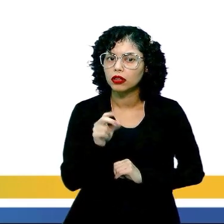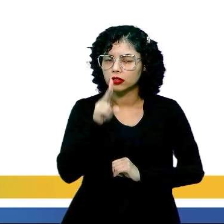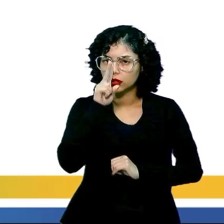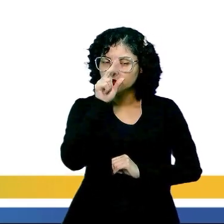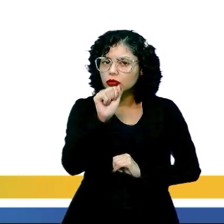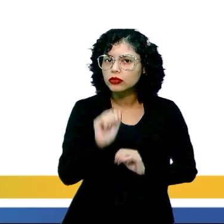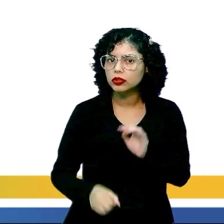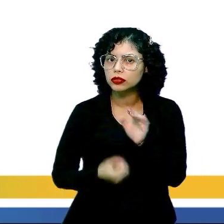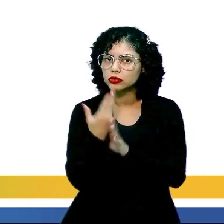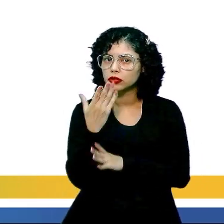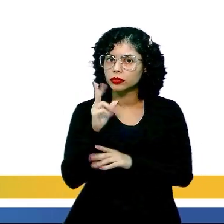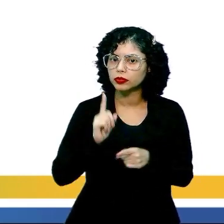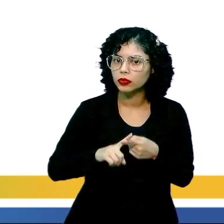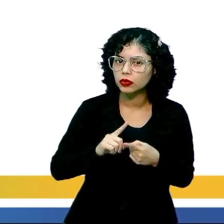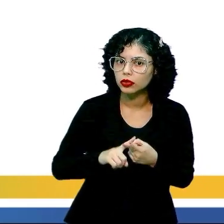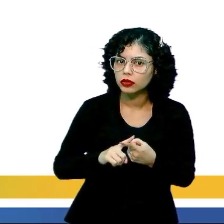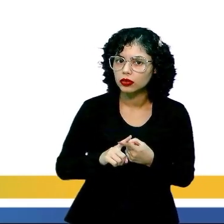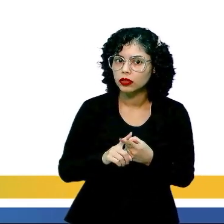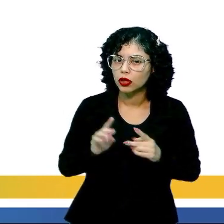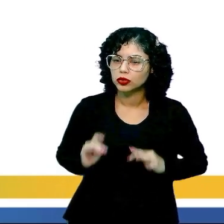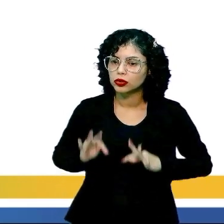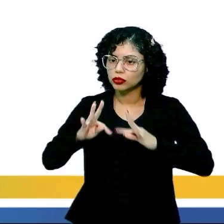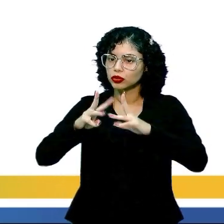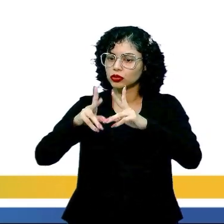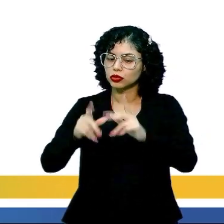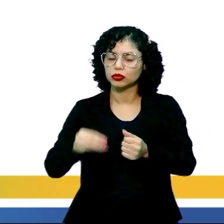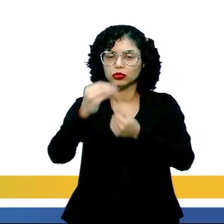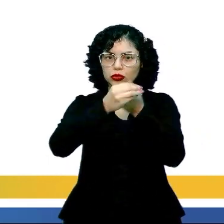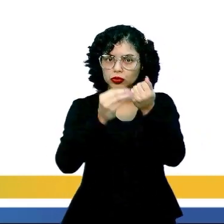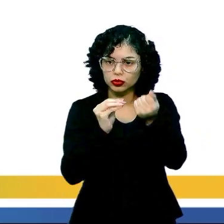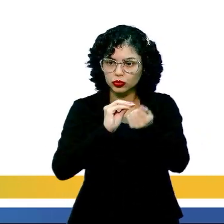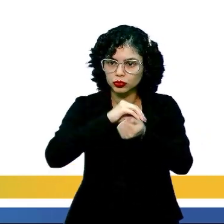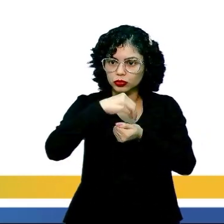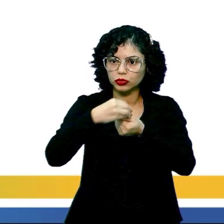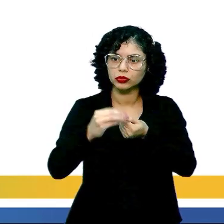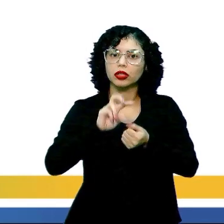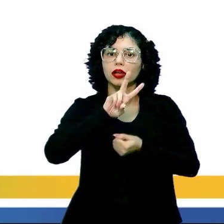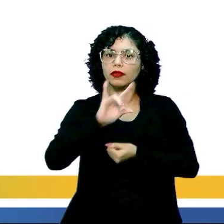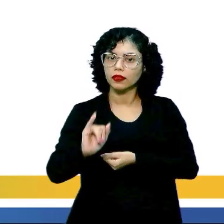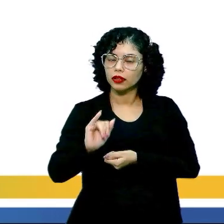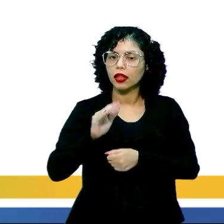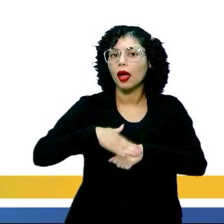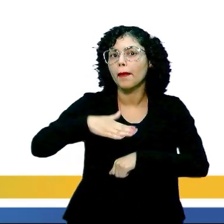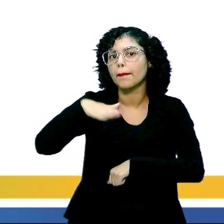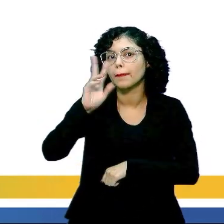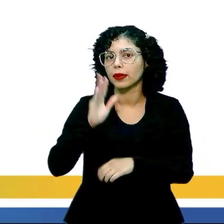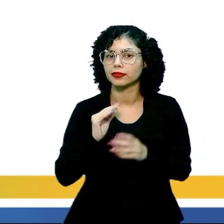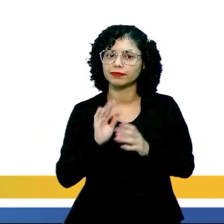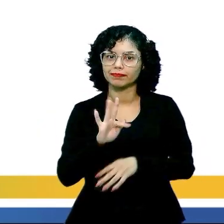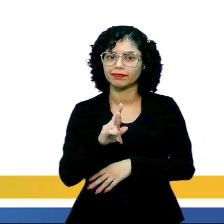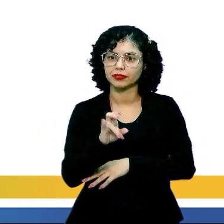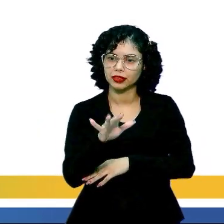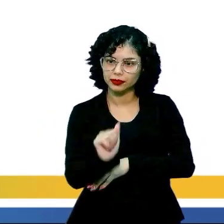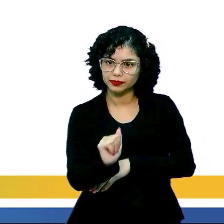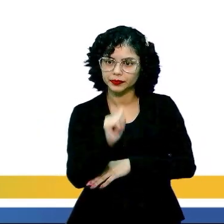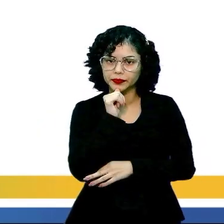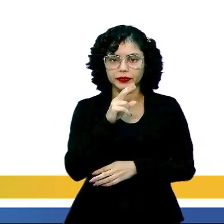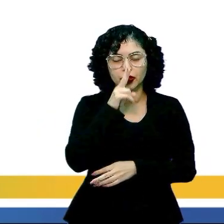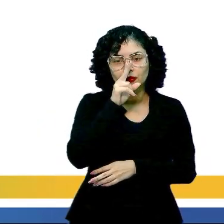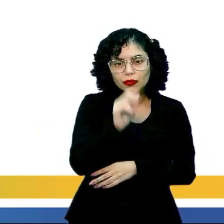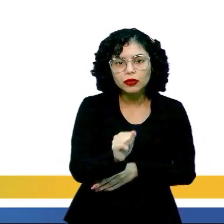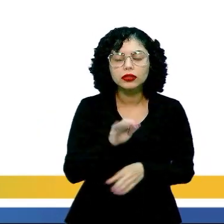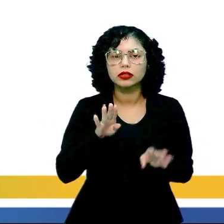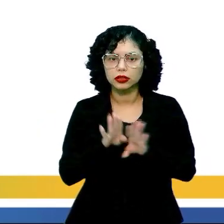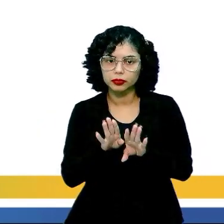vai existir aí em todas as moléculas e elas vão ser as mais fracas. Essas forças